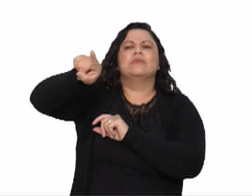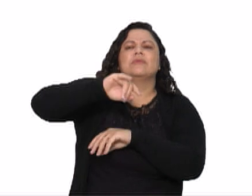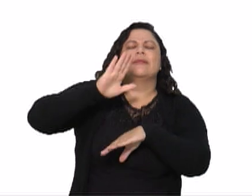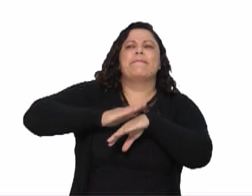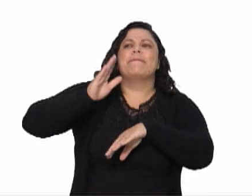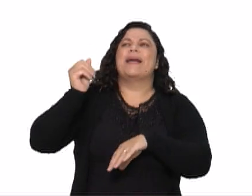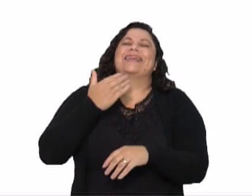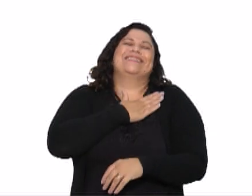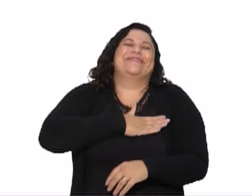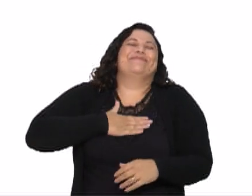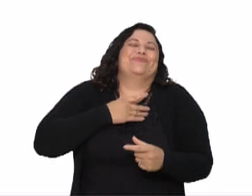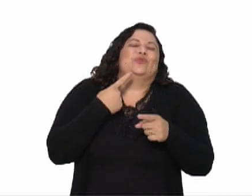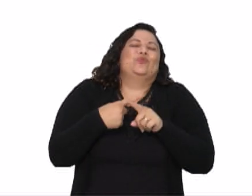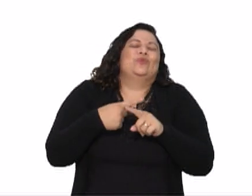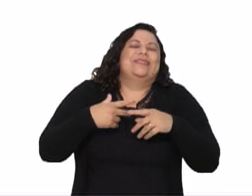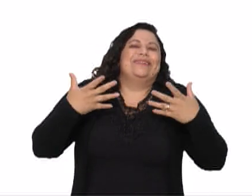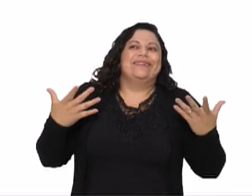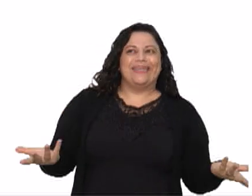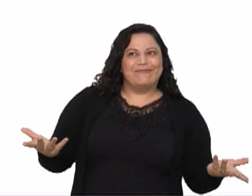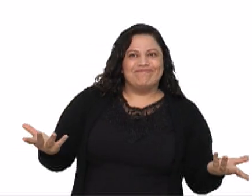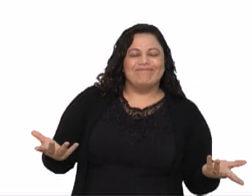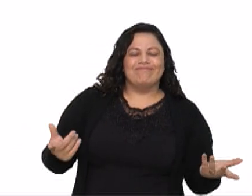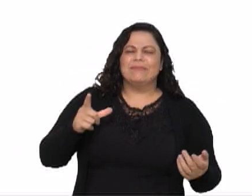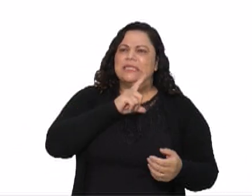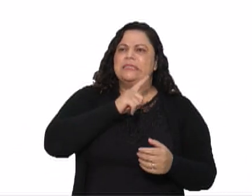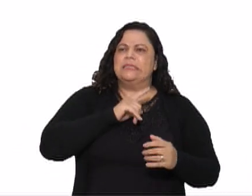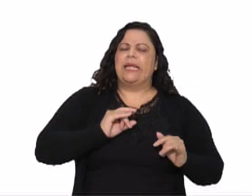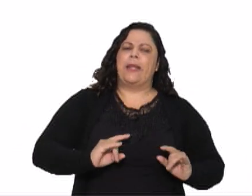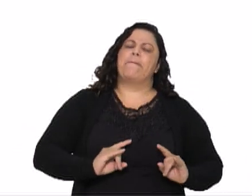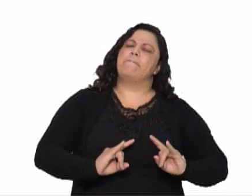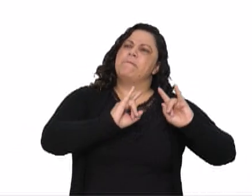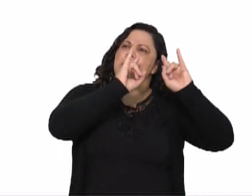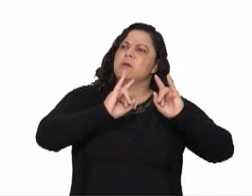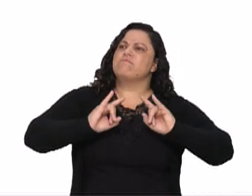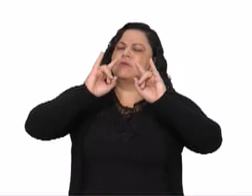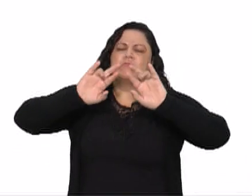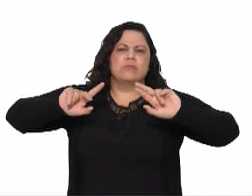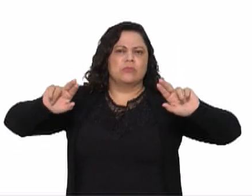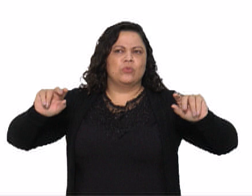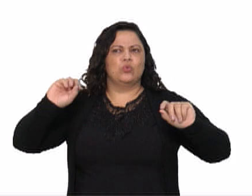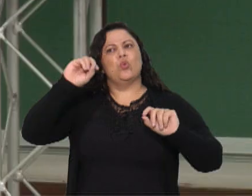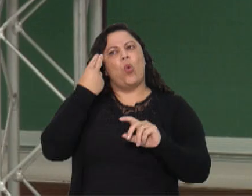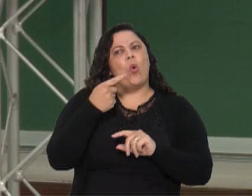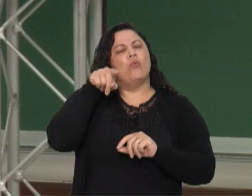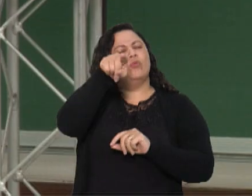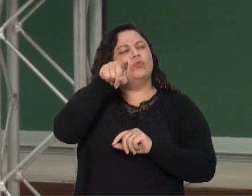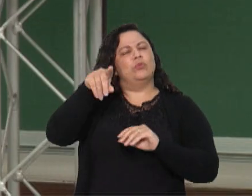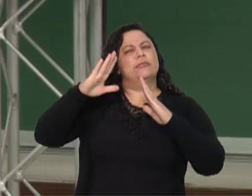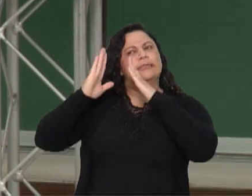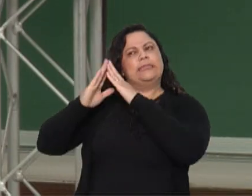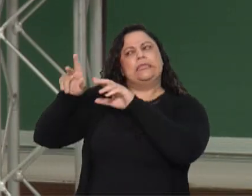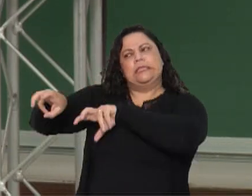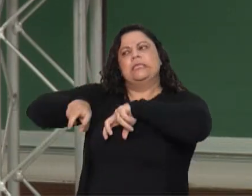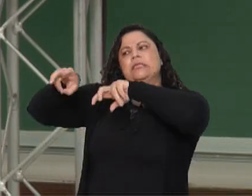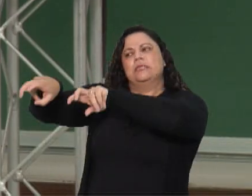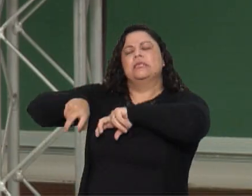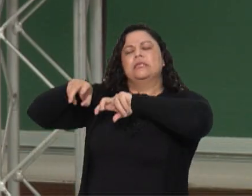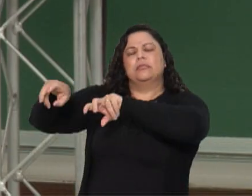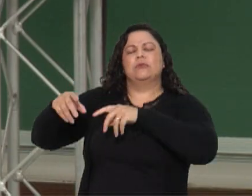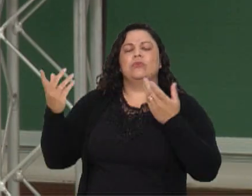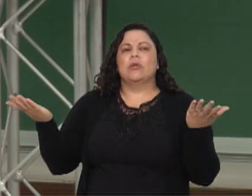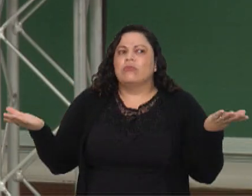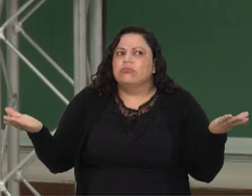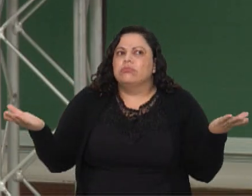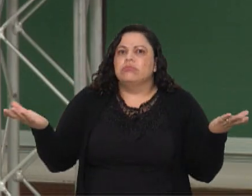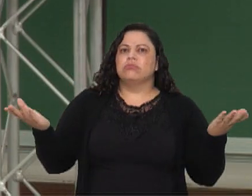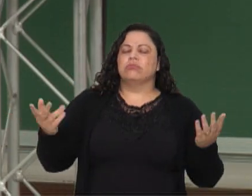sua cidade existem muitos prédios ou você mora em uma região mais rural? Responde, faz a sua resposta